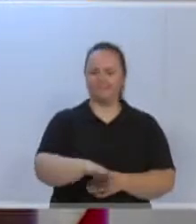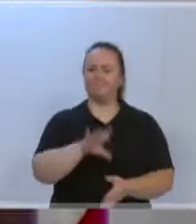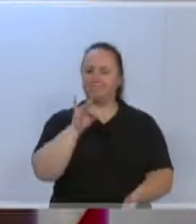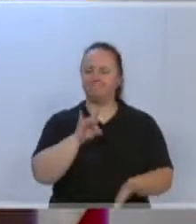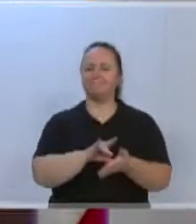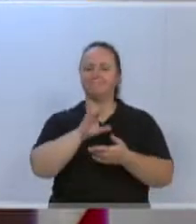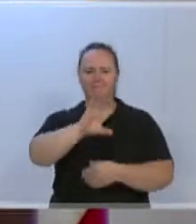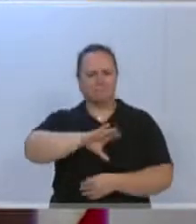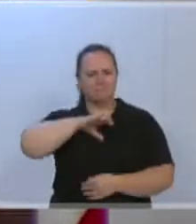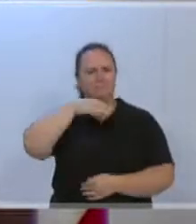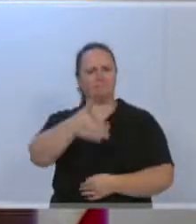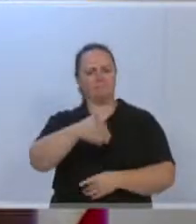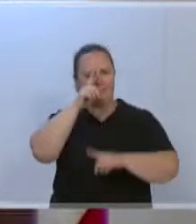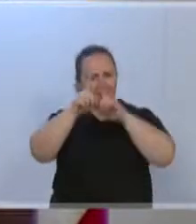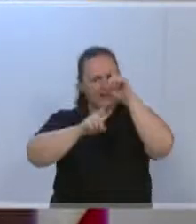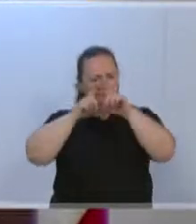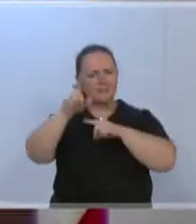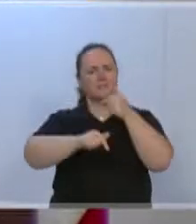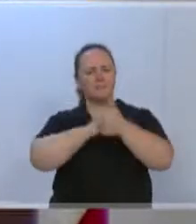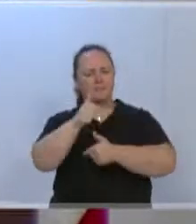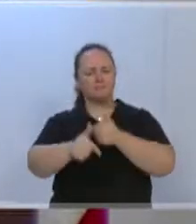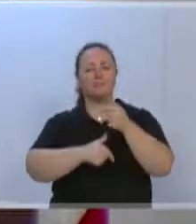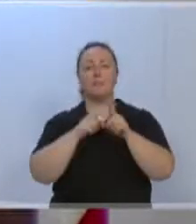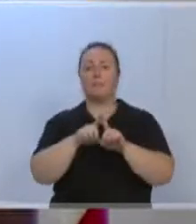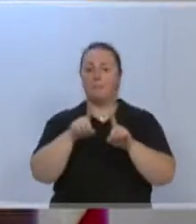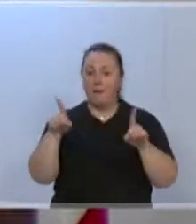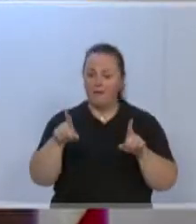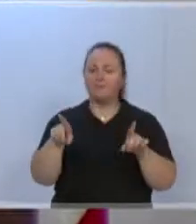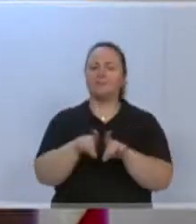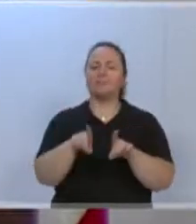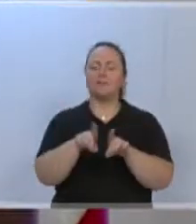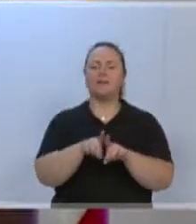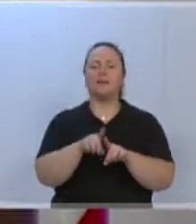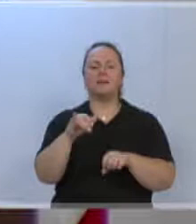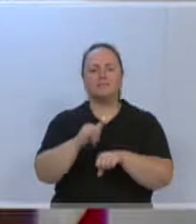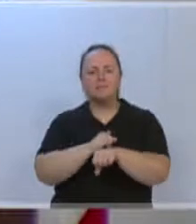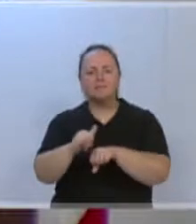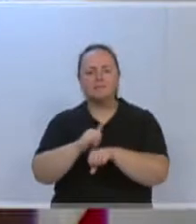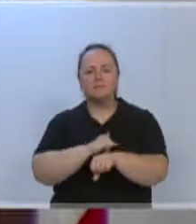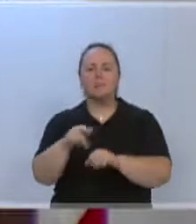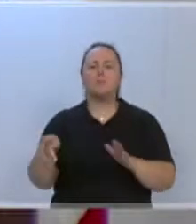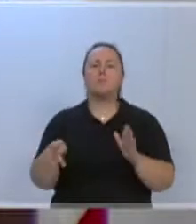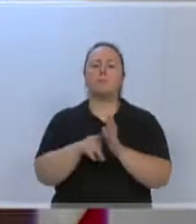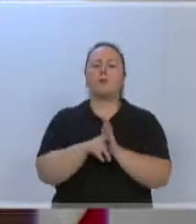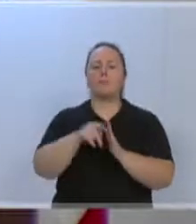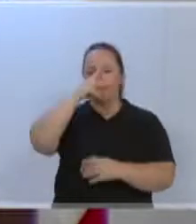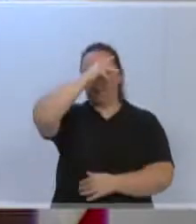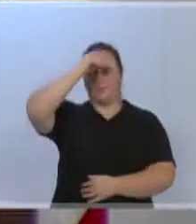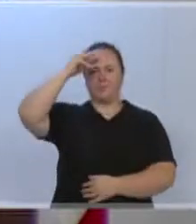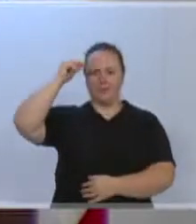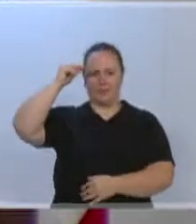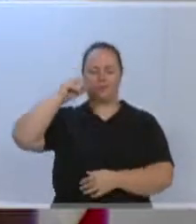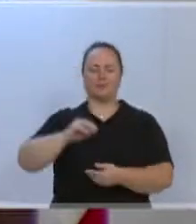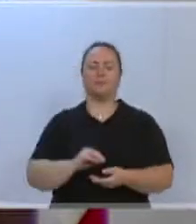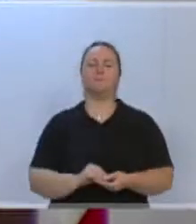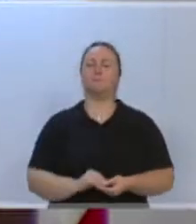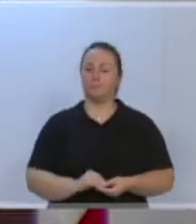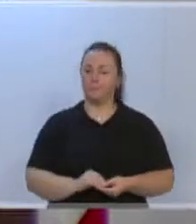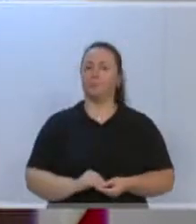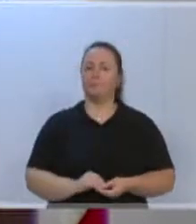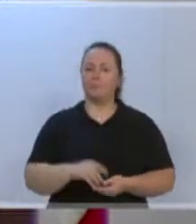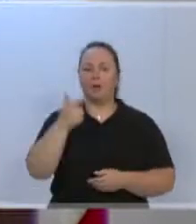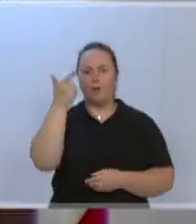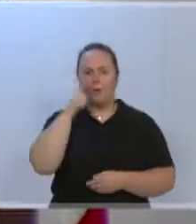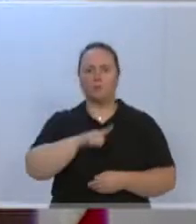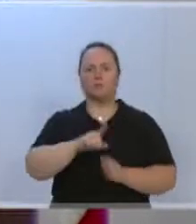ousada criativa trabalhadora mas também as medidas que têm sido tomadas do poder público no sentido de a gente conseguir desburocratizar o